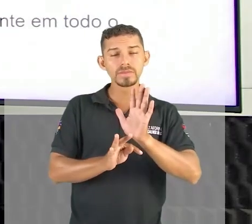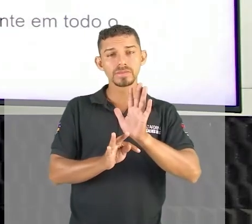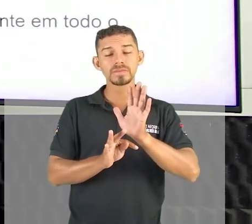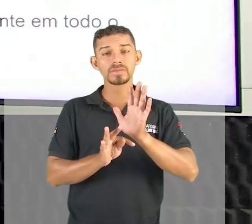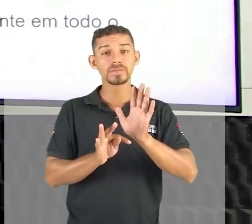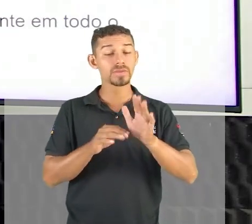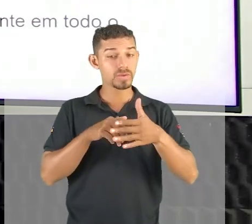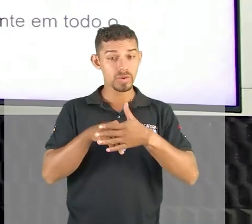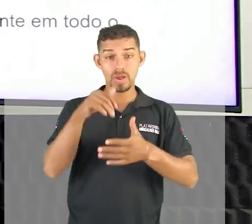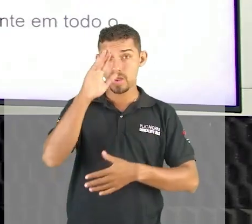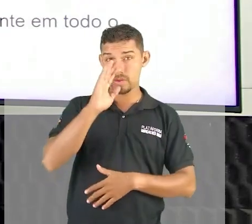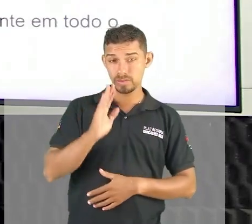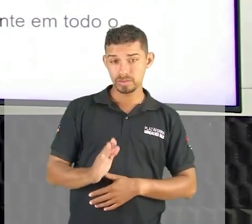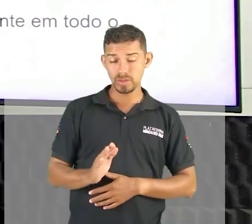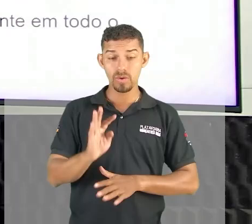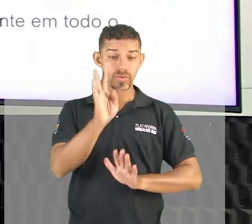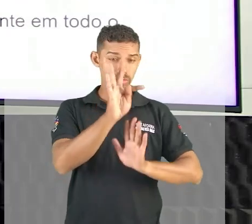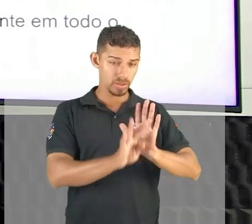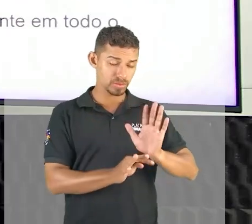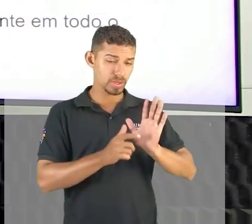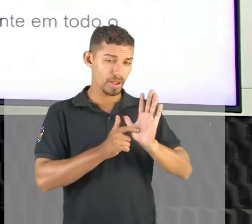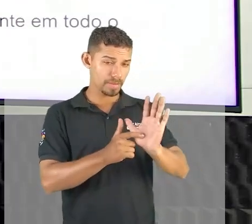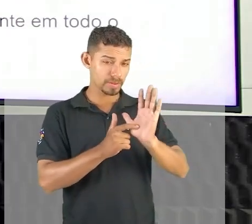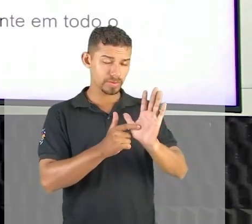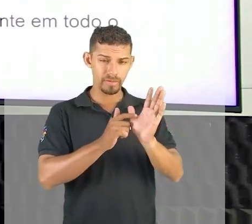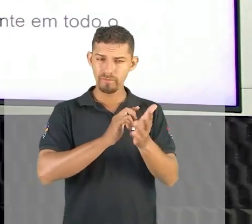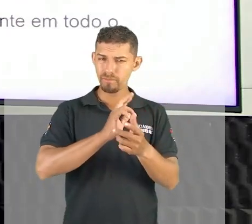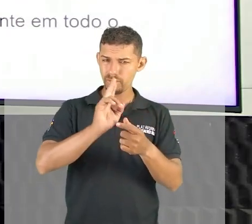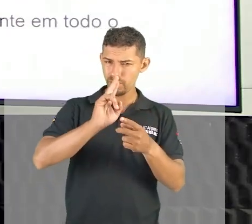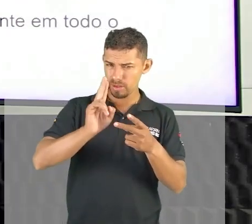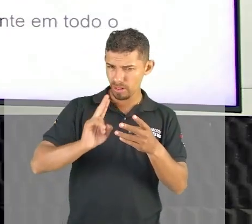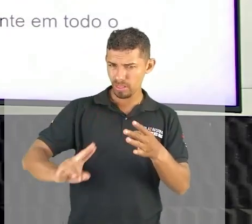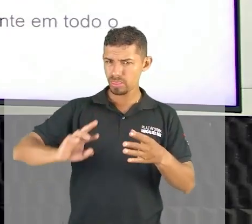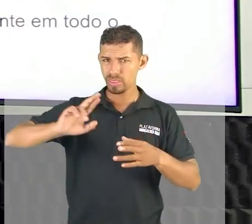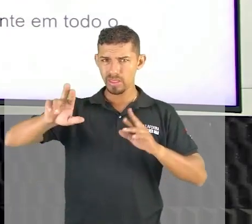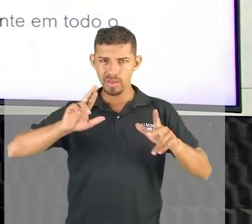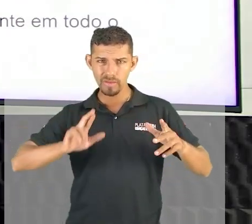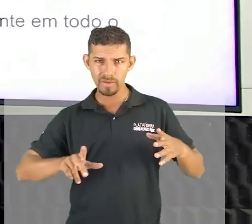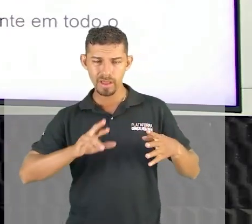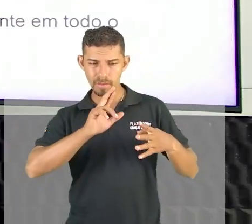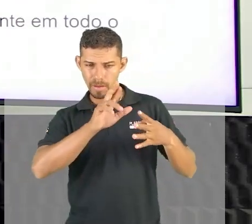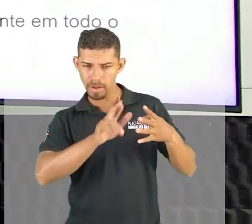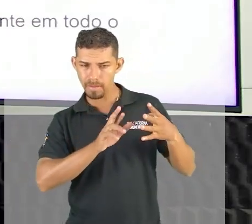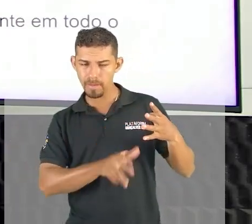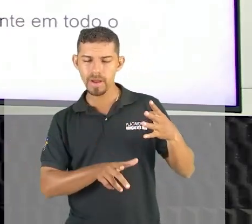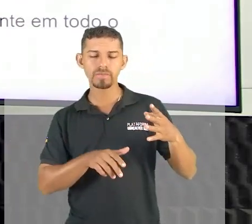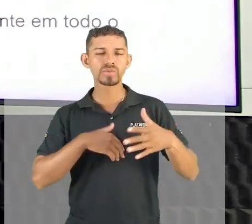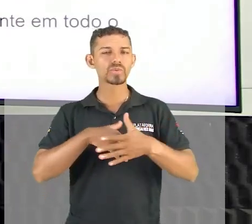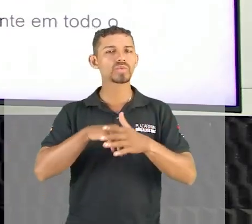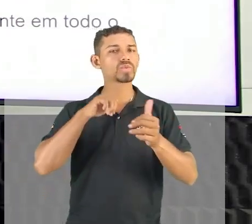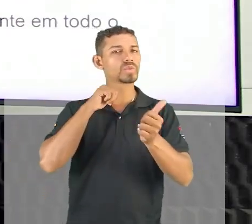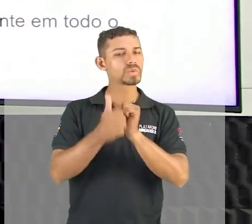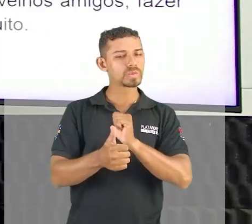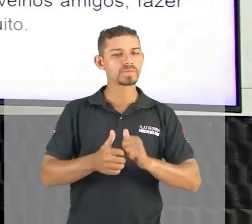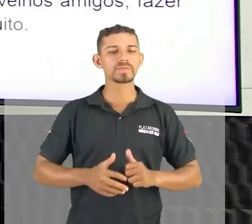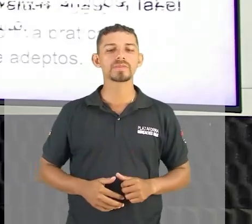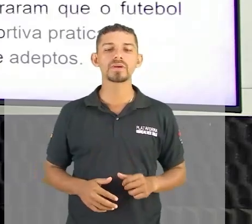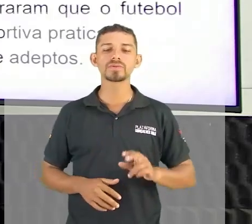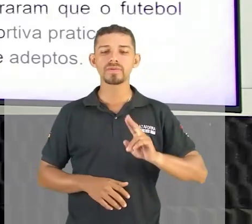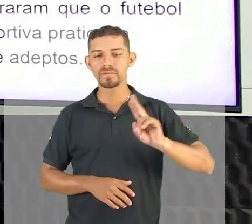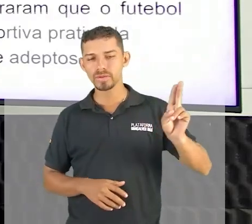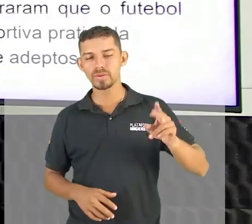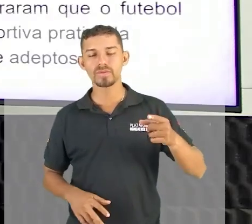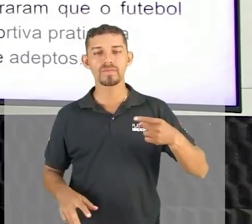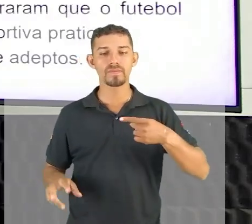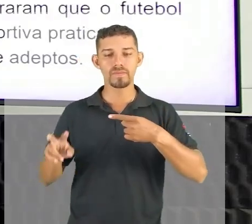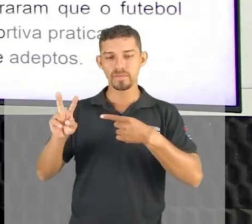futebol no Brasil o texto apresenta diferentes nomes para uma partida do Esporte e aí vocês vão ver aqui os diferentes nomes né